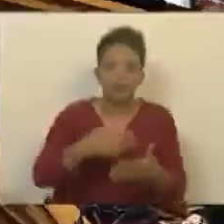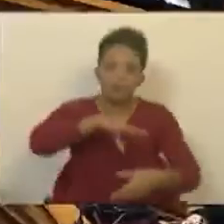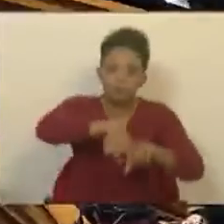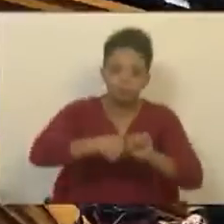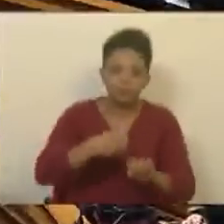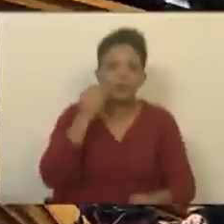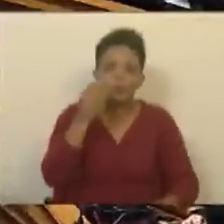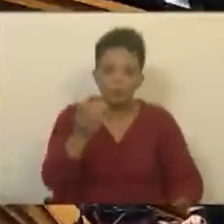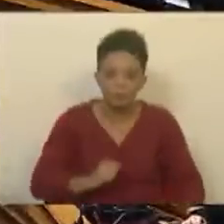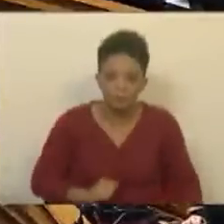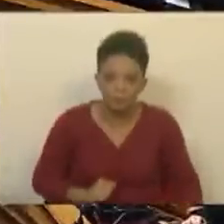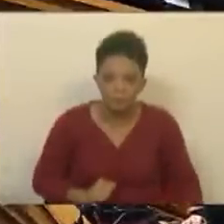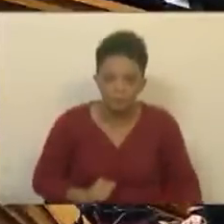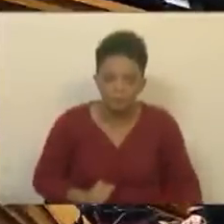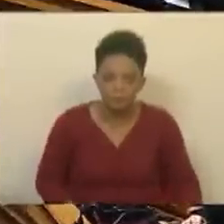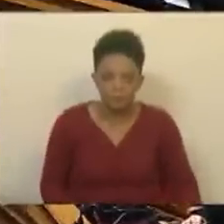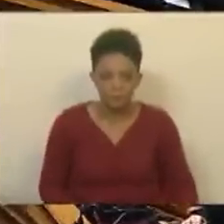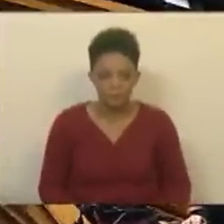perfeitos